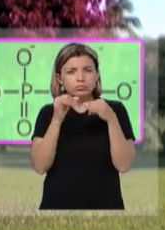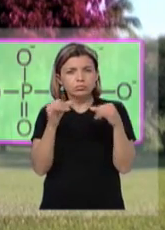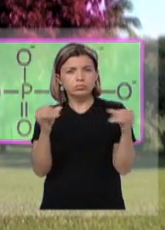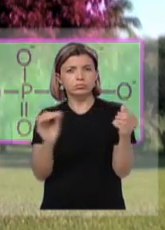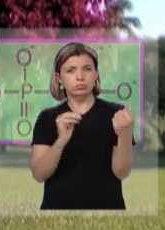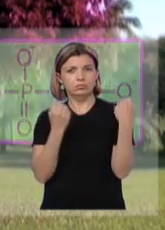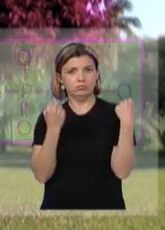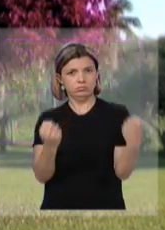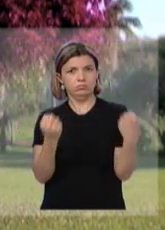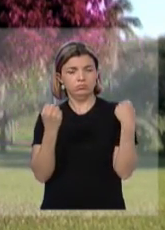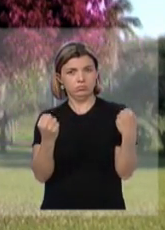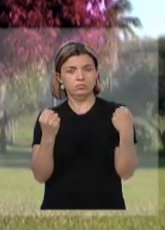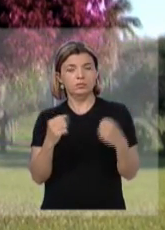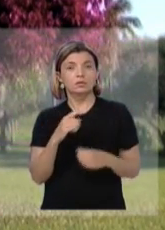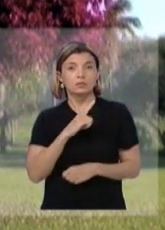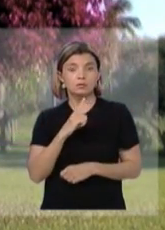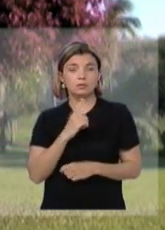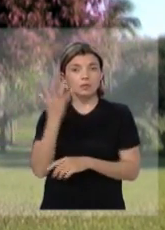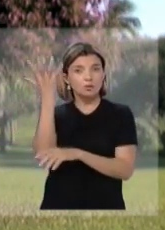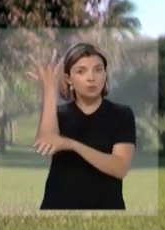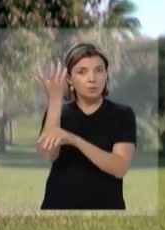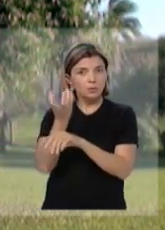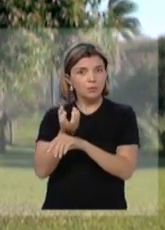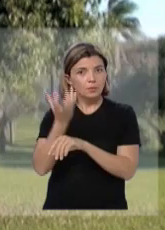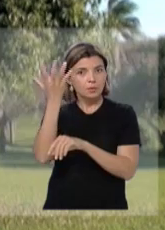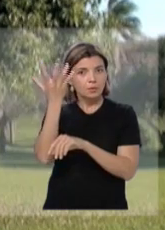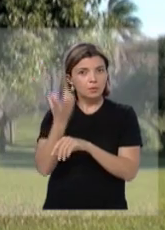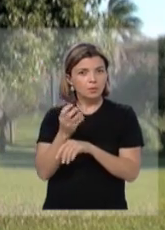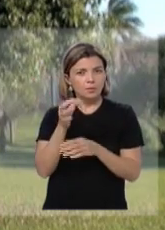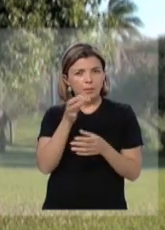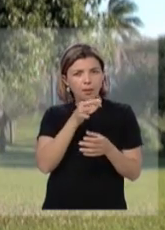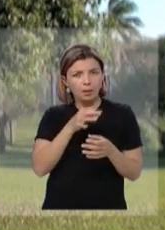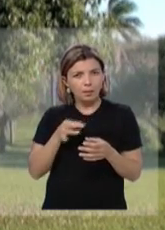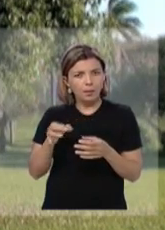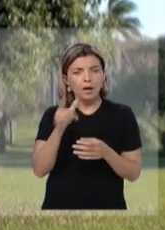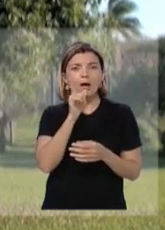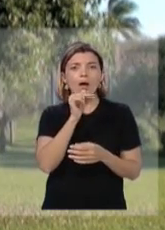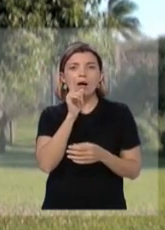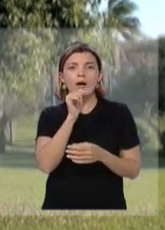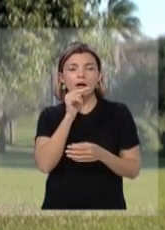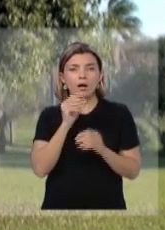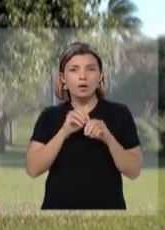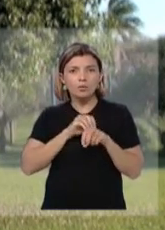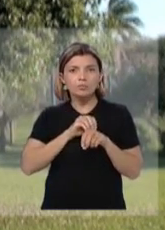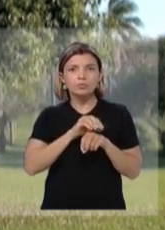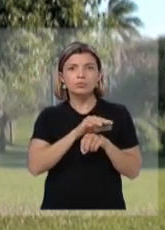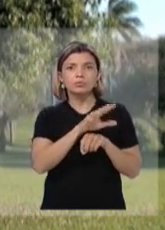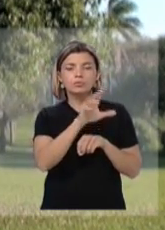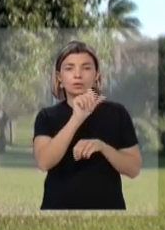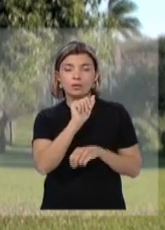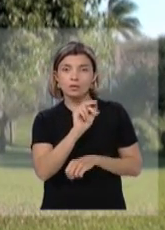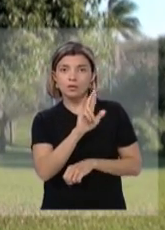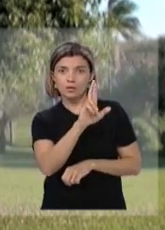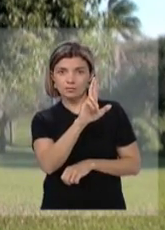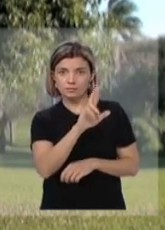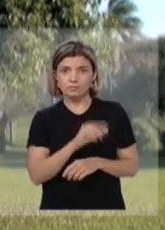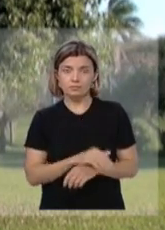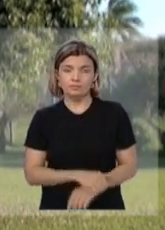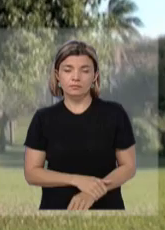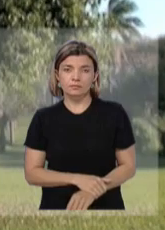todos os seres vivos. Na fotossíntese, ocorre a quebra de moléculas de água, com liberação de